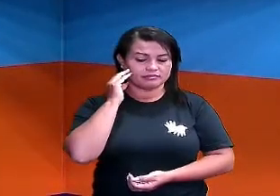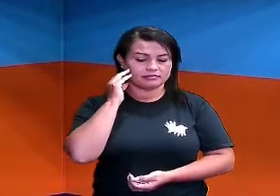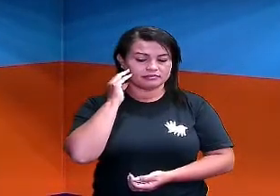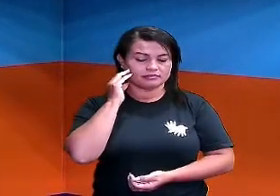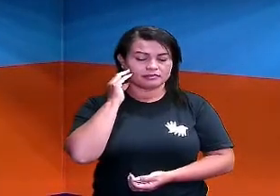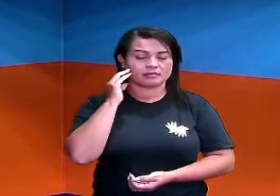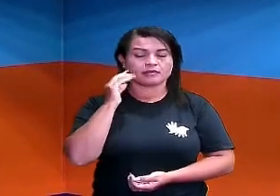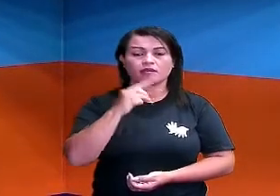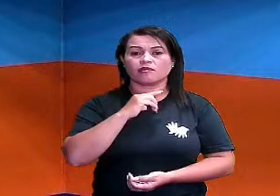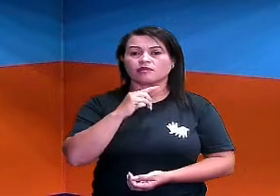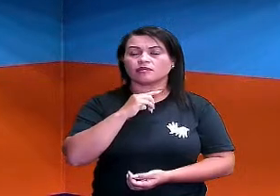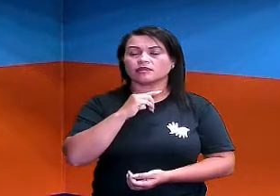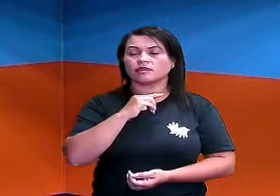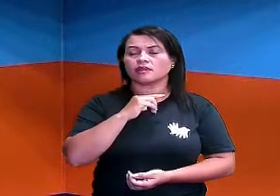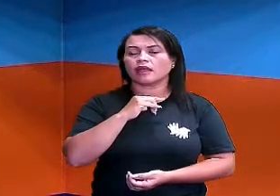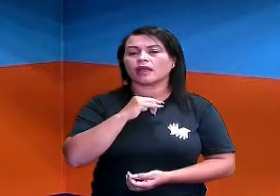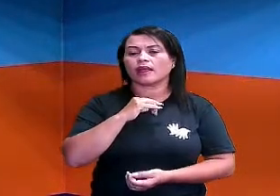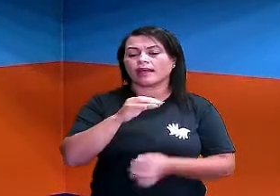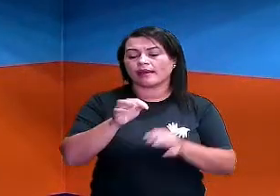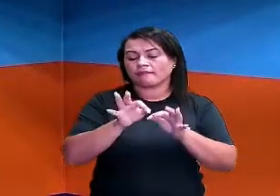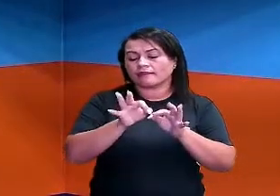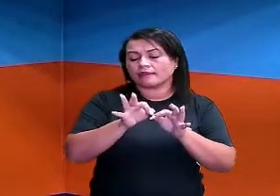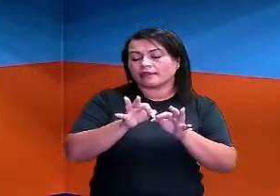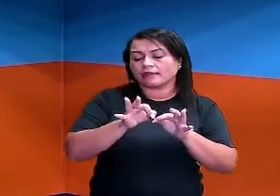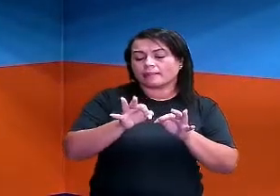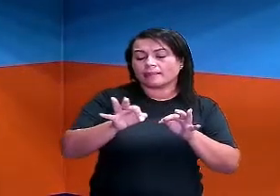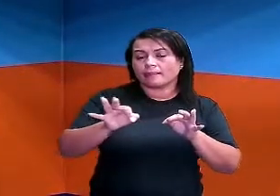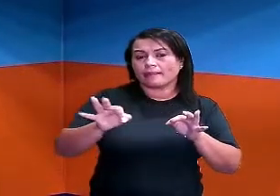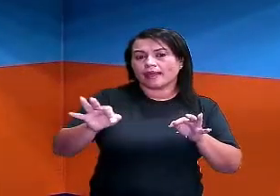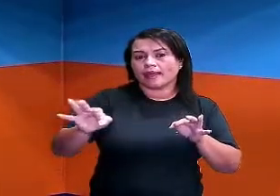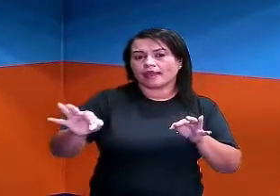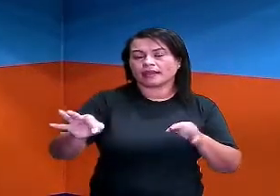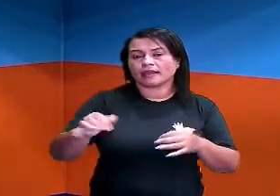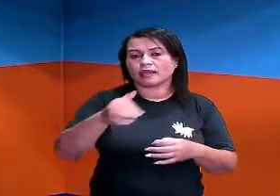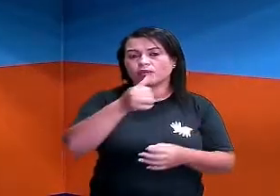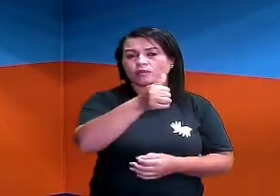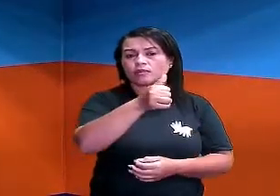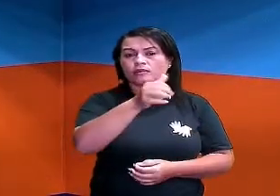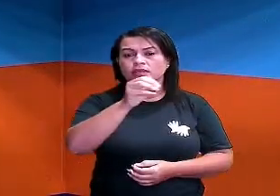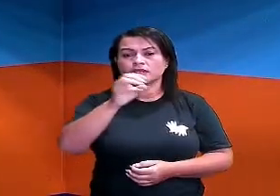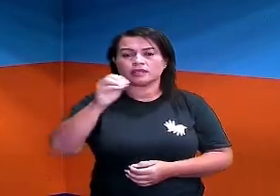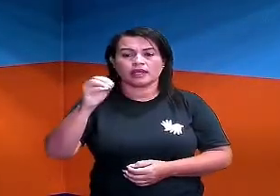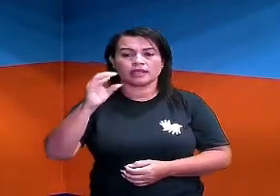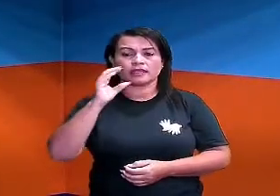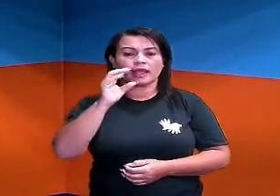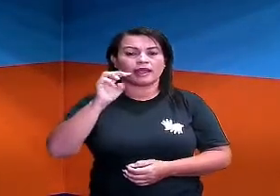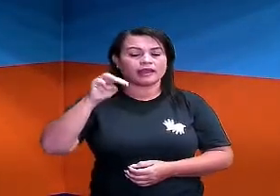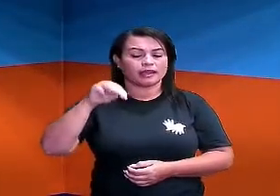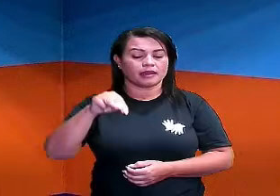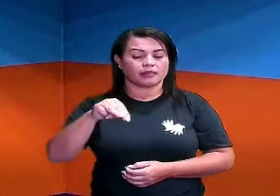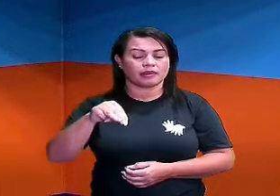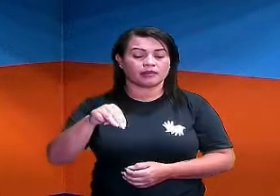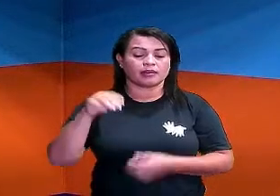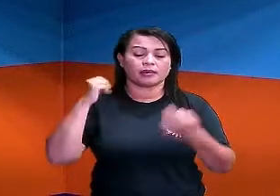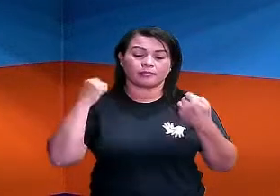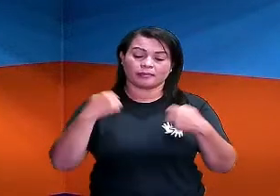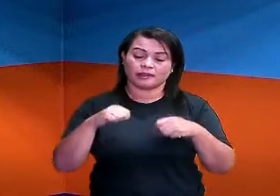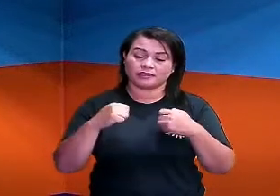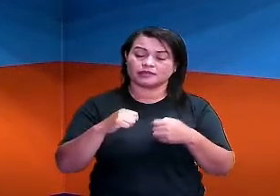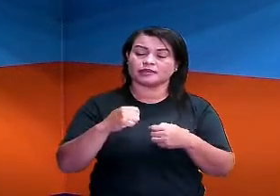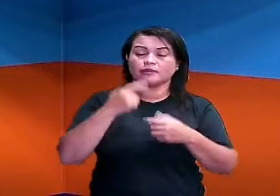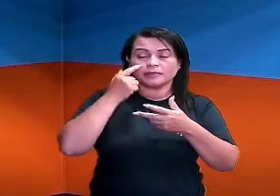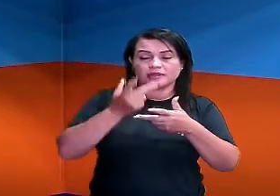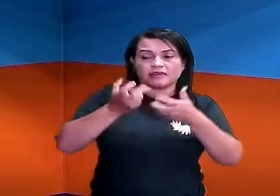vou ter lá a minha fita métrica com 100 centímetros. E aí eu vou ter 1